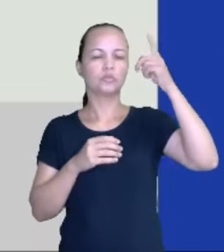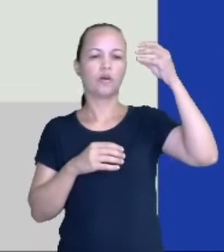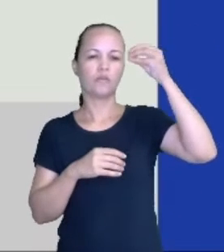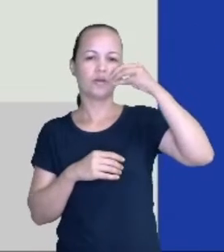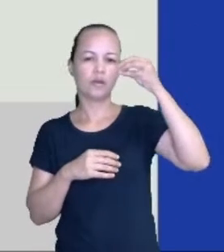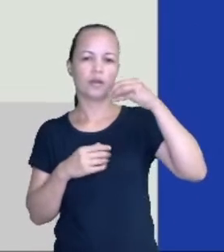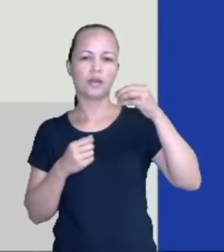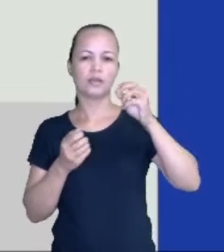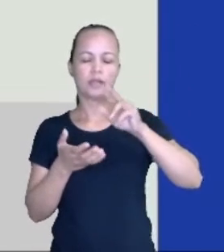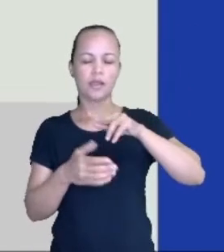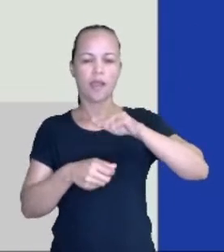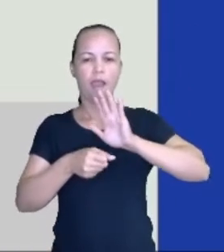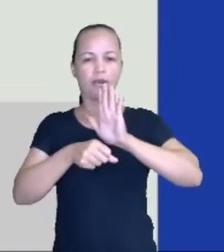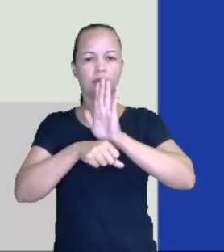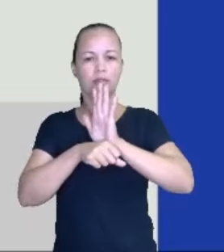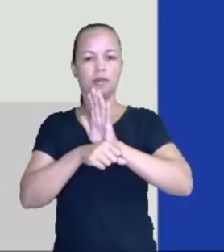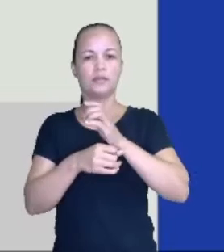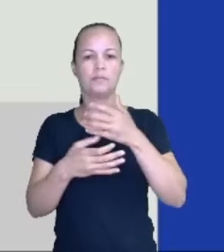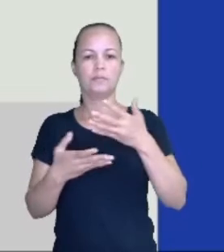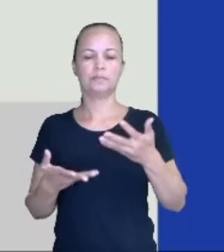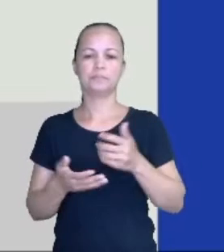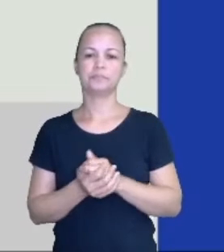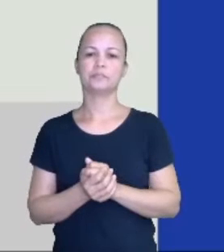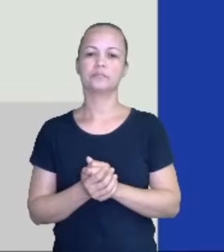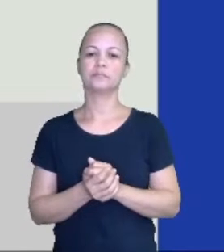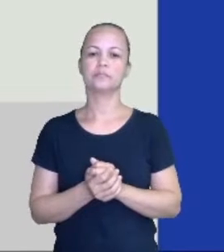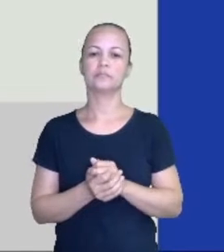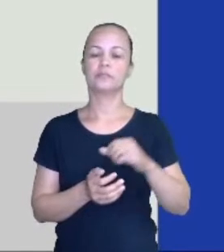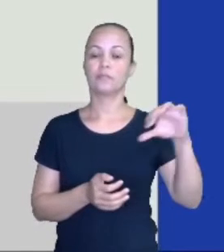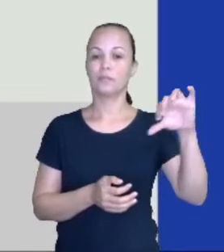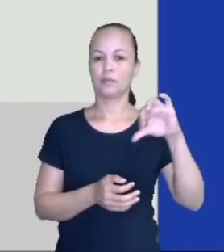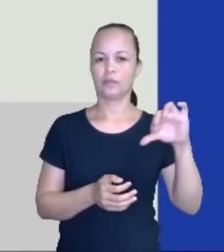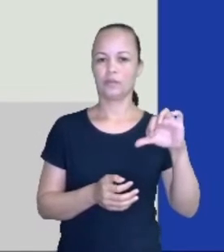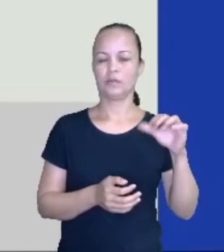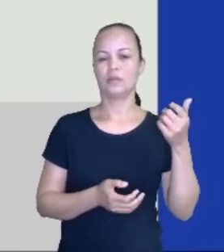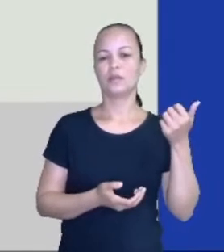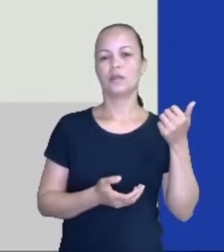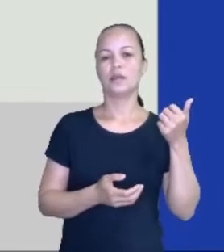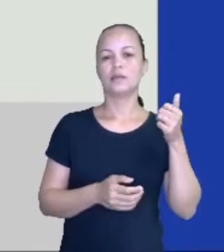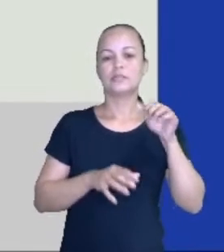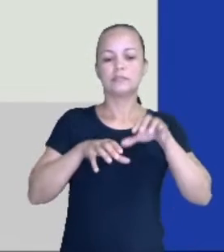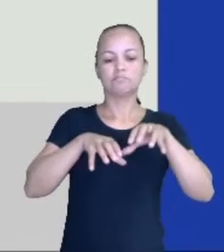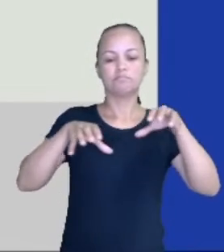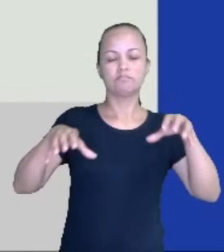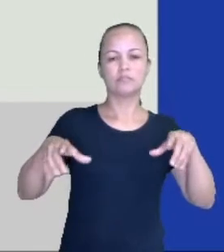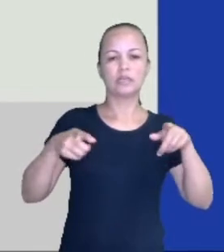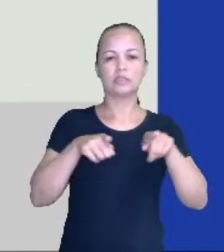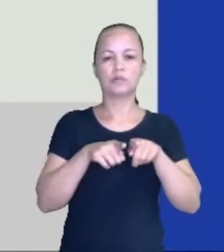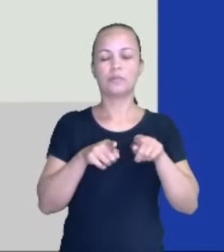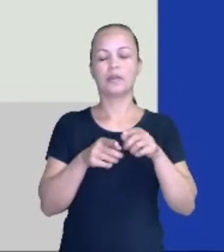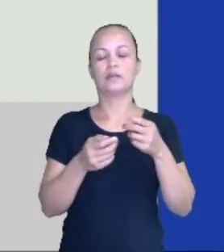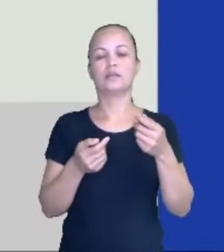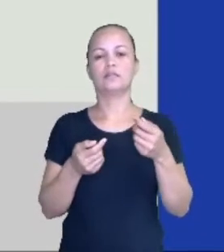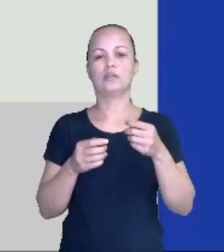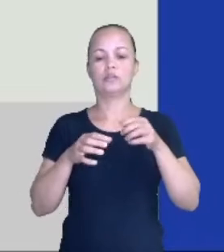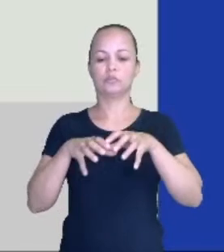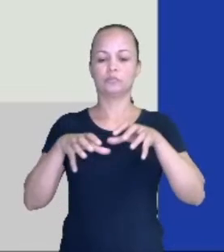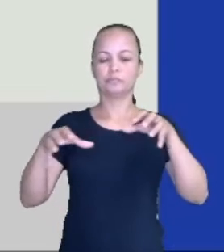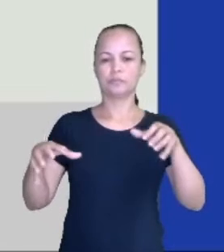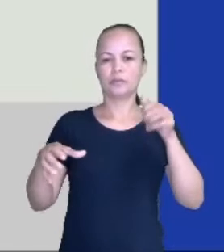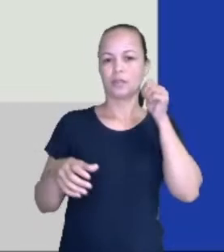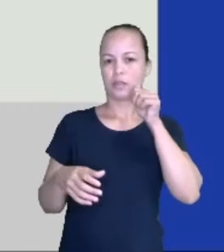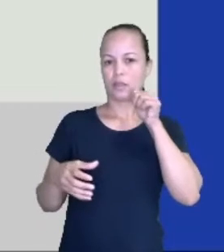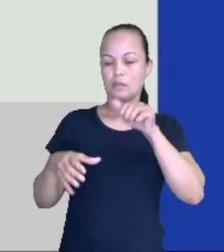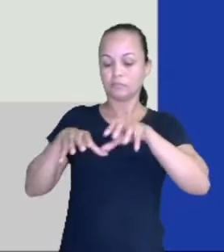9. Isolar o aposto. Lúcia e Patrícia, irmãs de Gustavo, serão madrinhas do casamento.